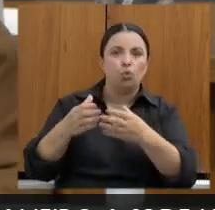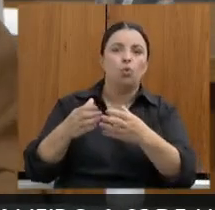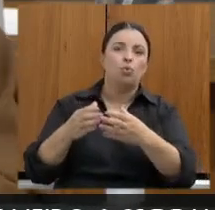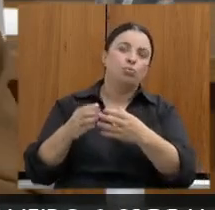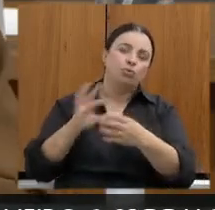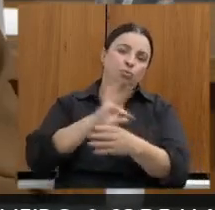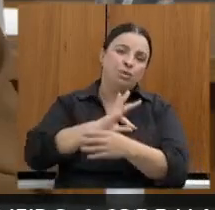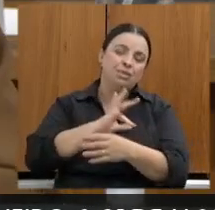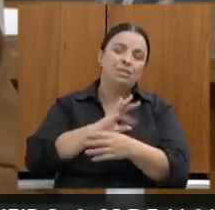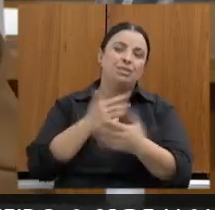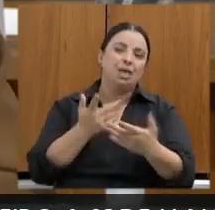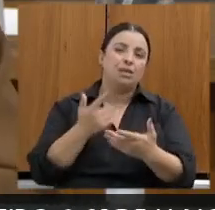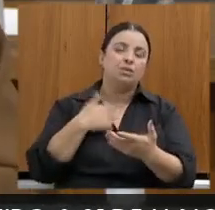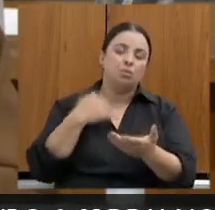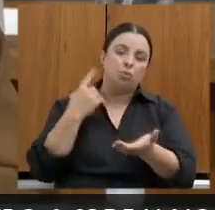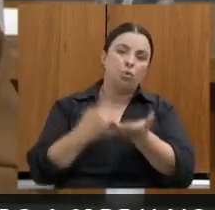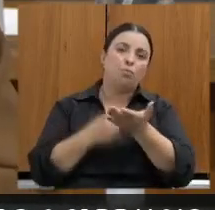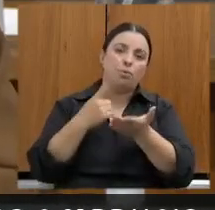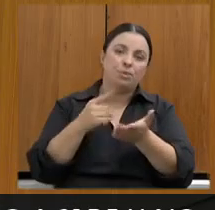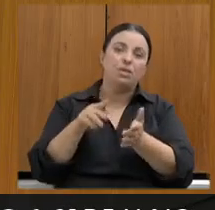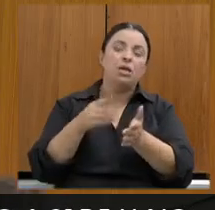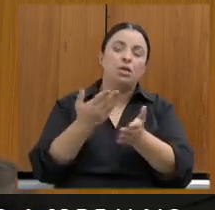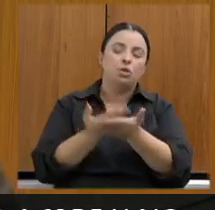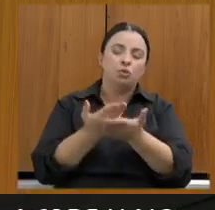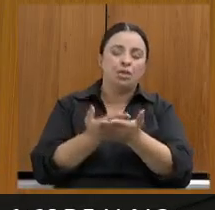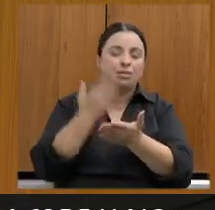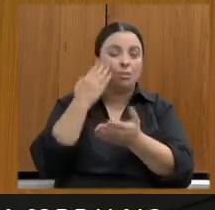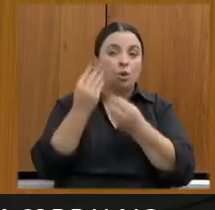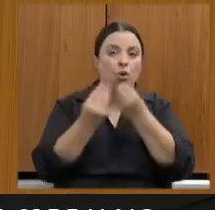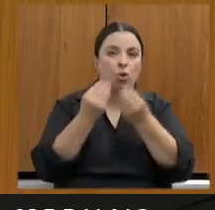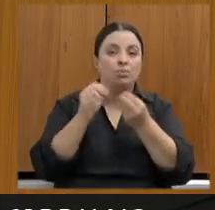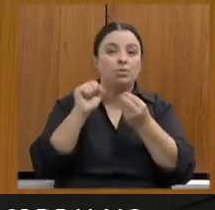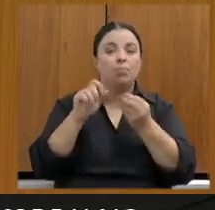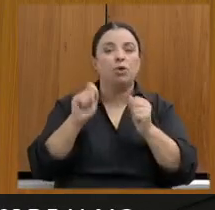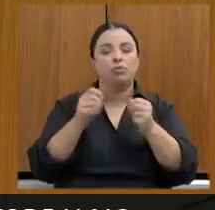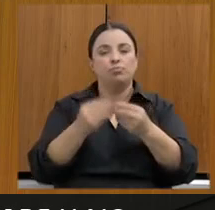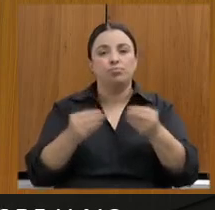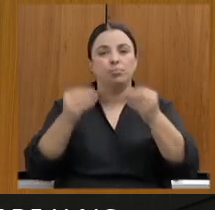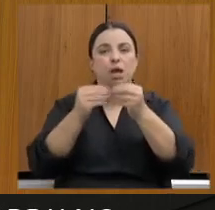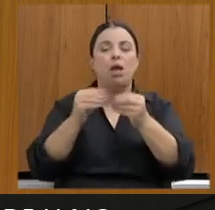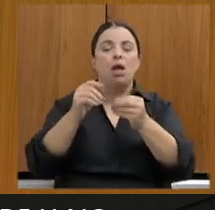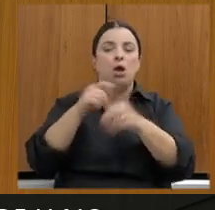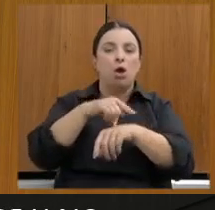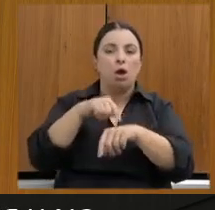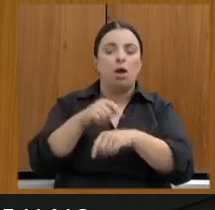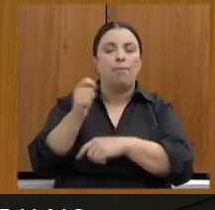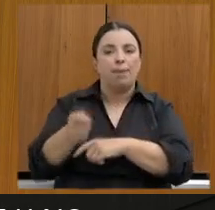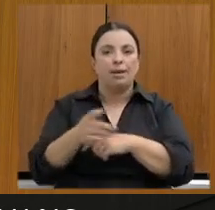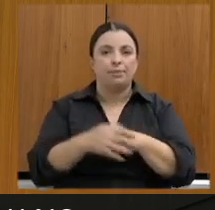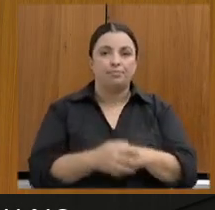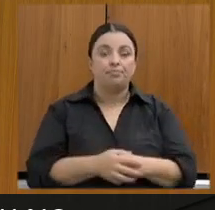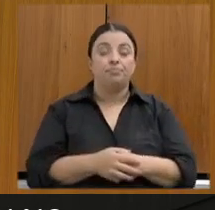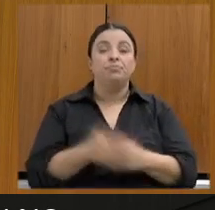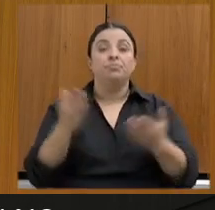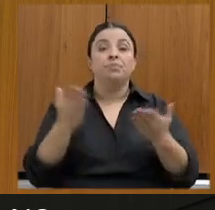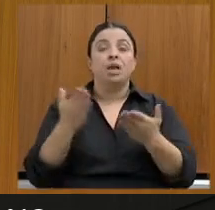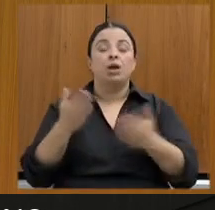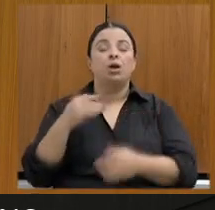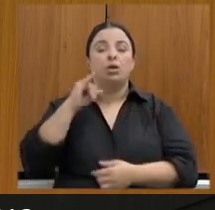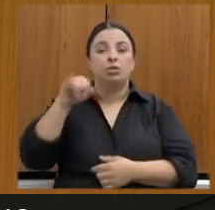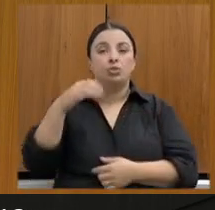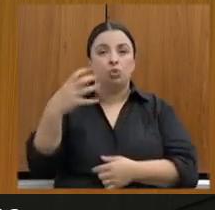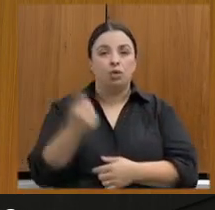assumir esse compromisso aqui com vocês aqui obrigado Comandante presidência passa a palavra o deputado João Leite é para